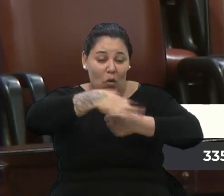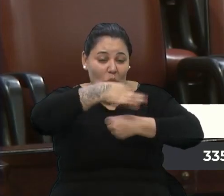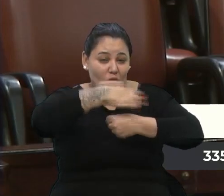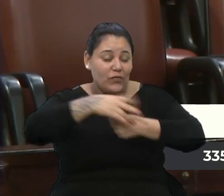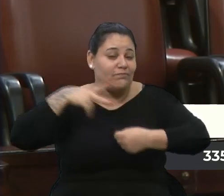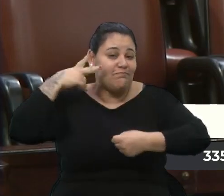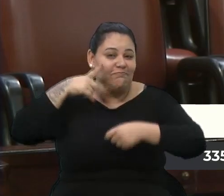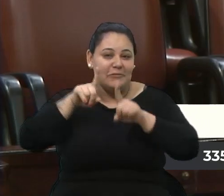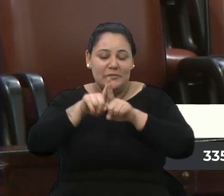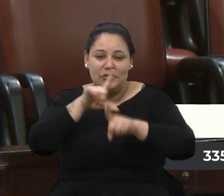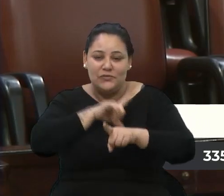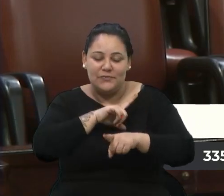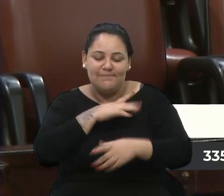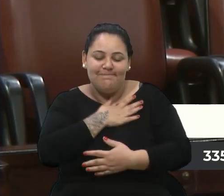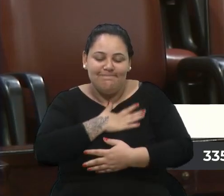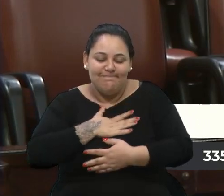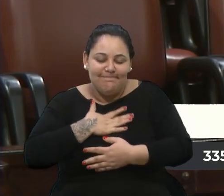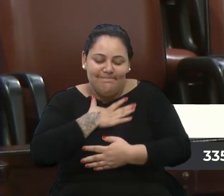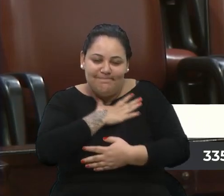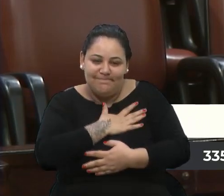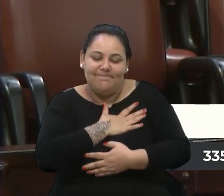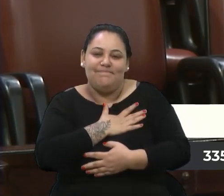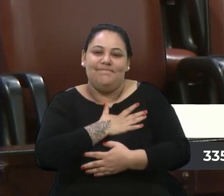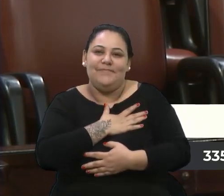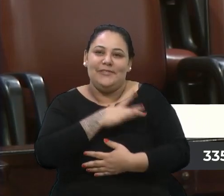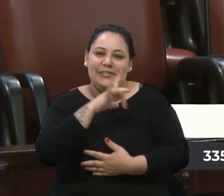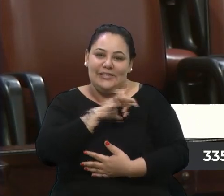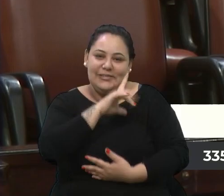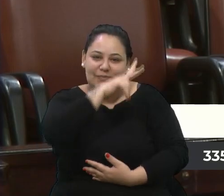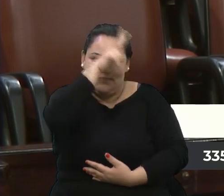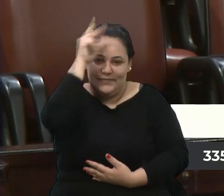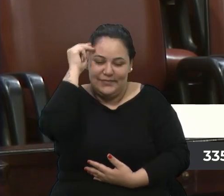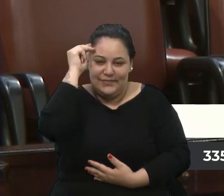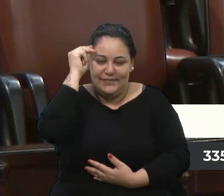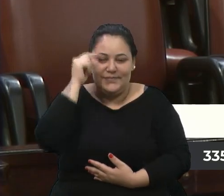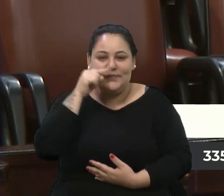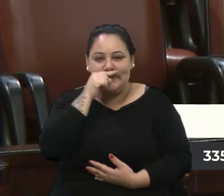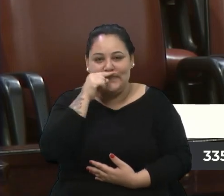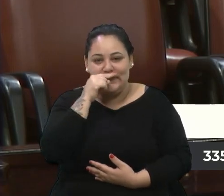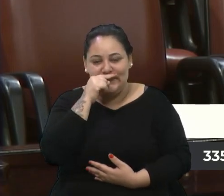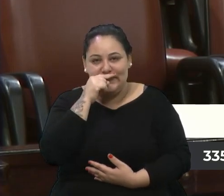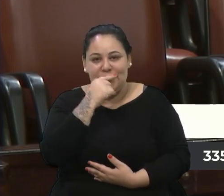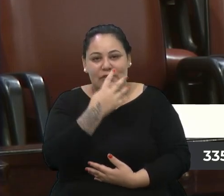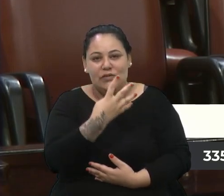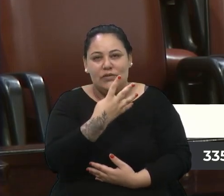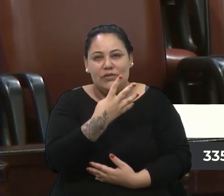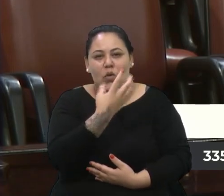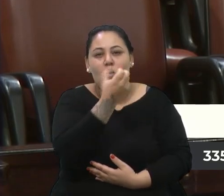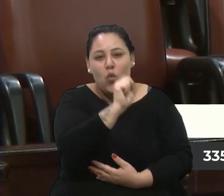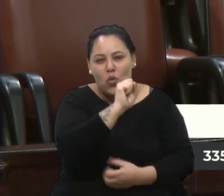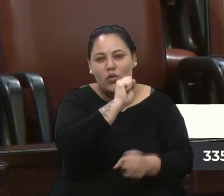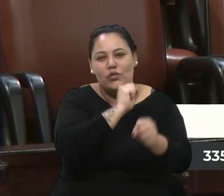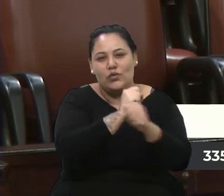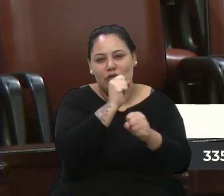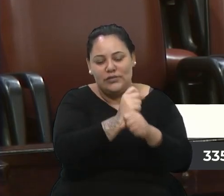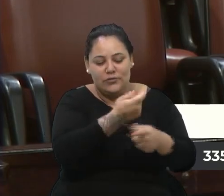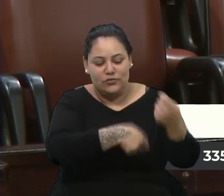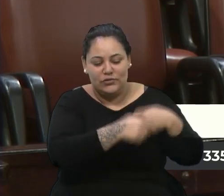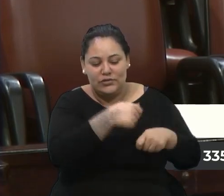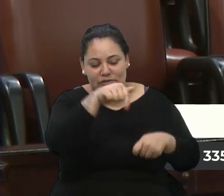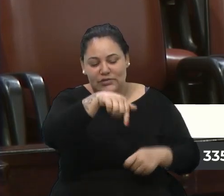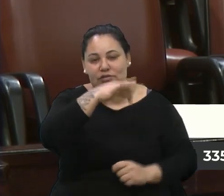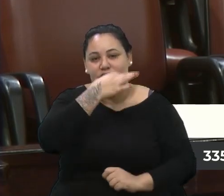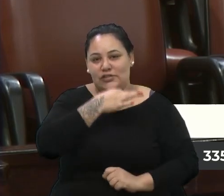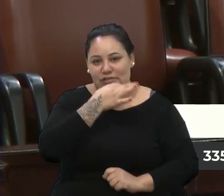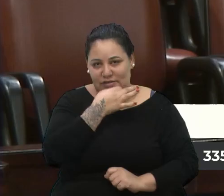prazer de ter o prefeito Sartori aí por 8 anos, né, administrando a Caxias do Sul,